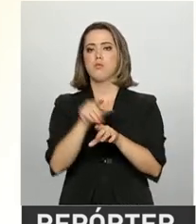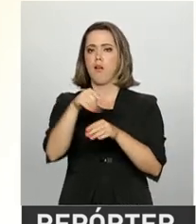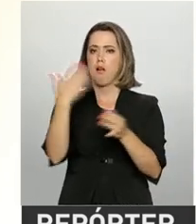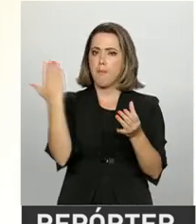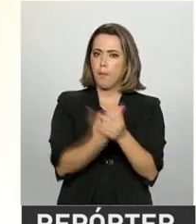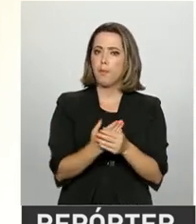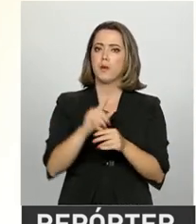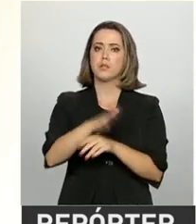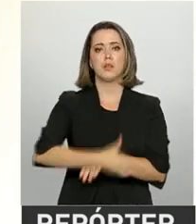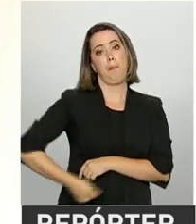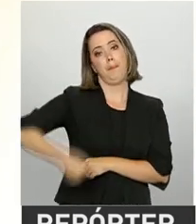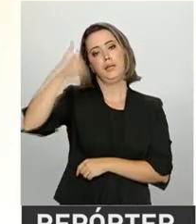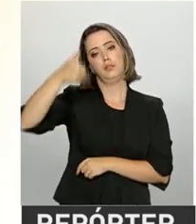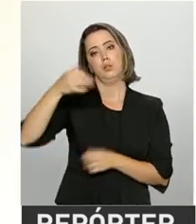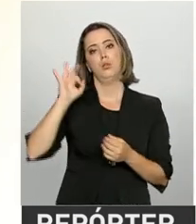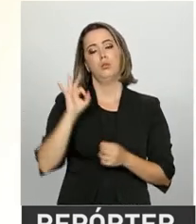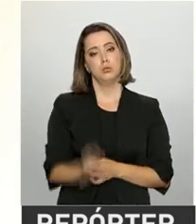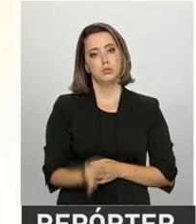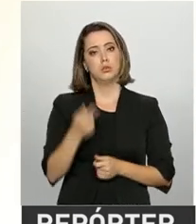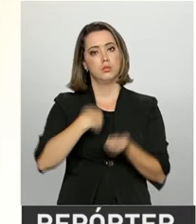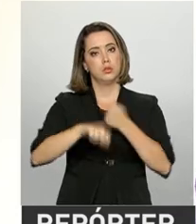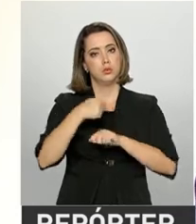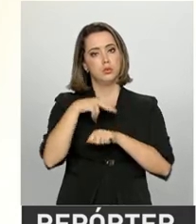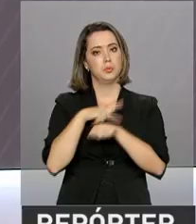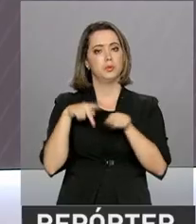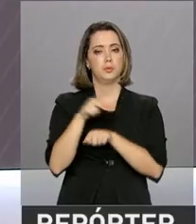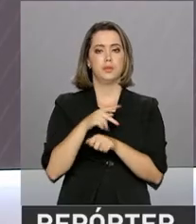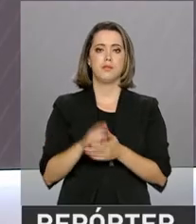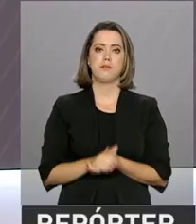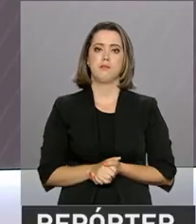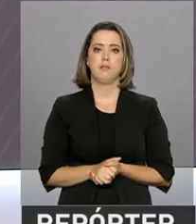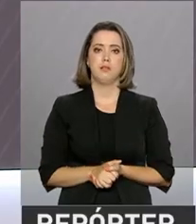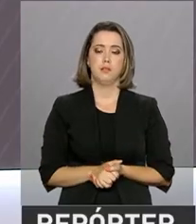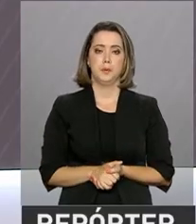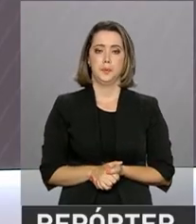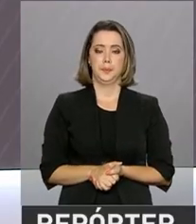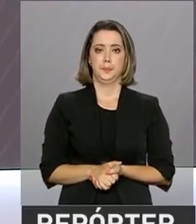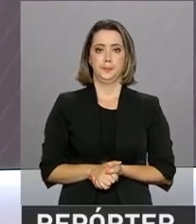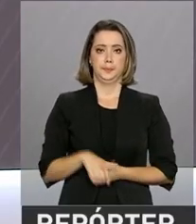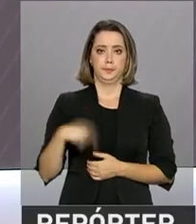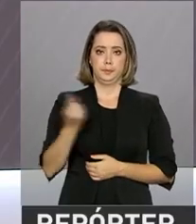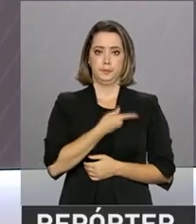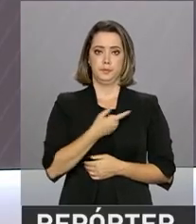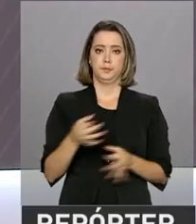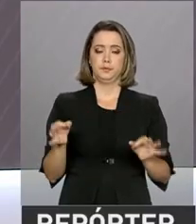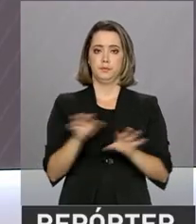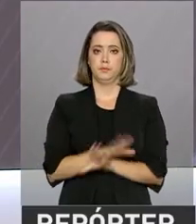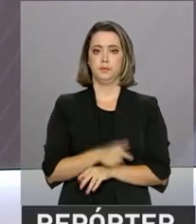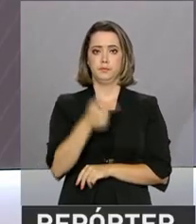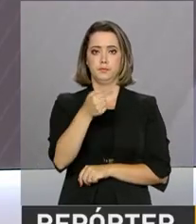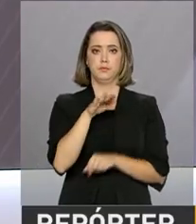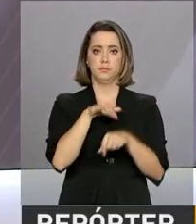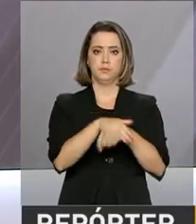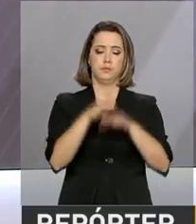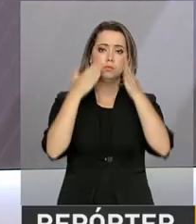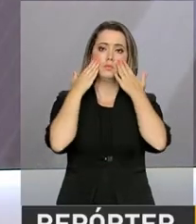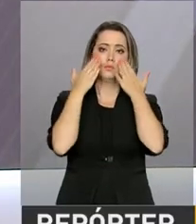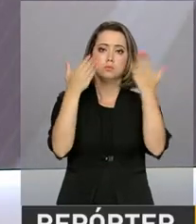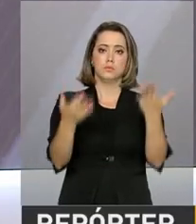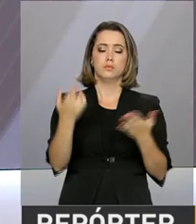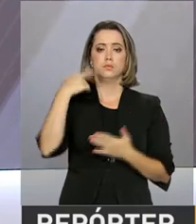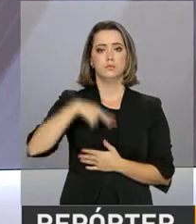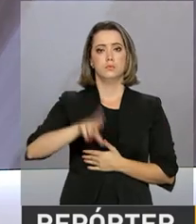melhora consideravelmente a situação econômica do país nós ficamos por aqui voltamos às sete da noite na